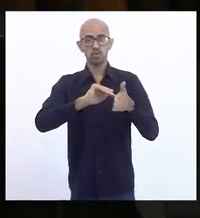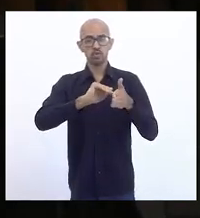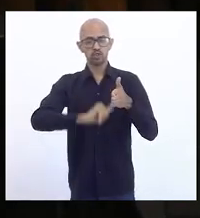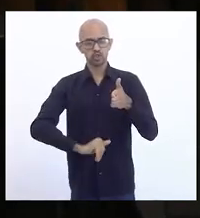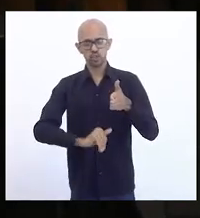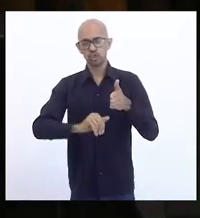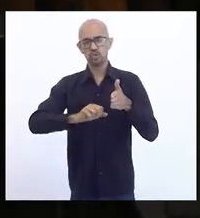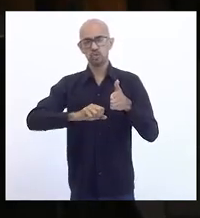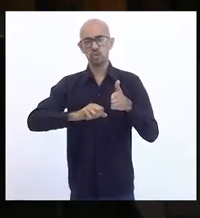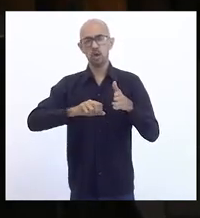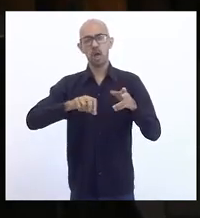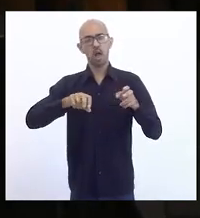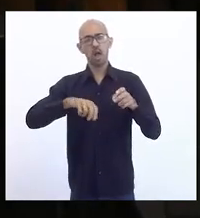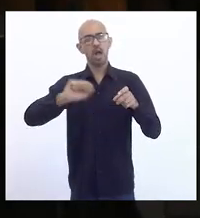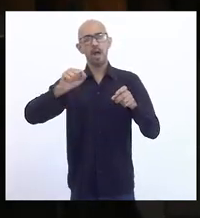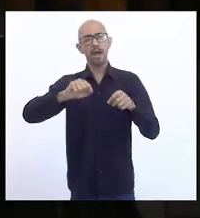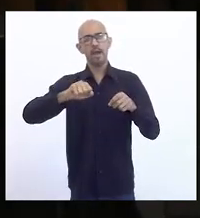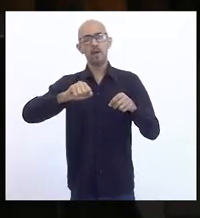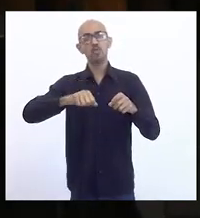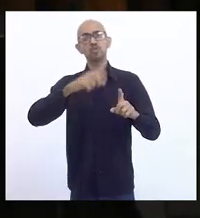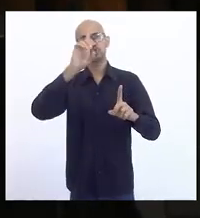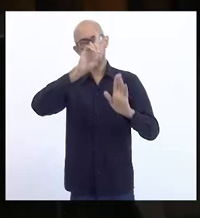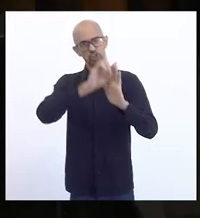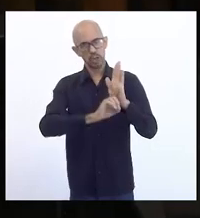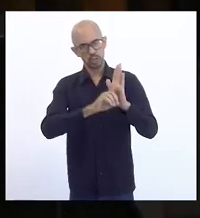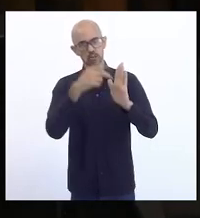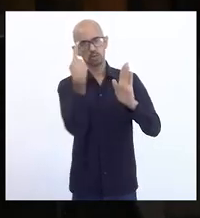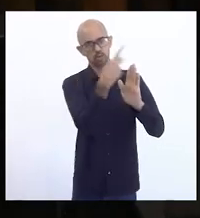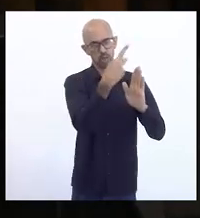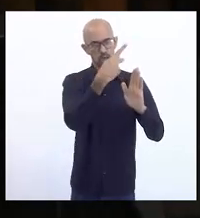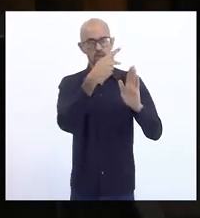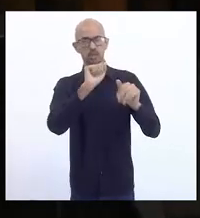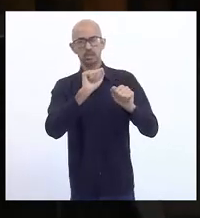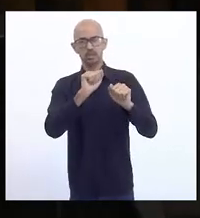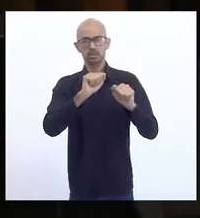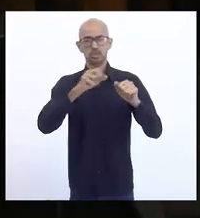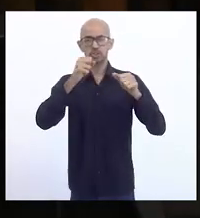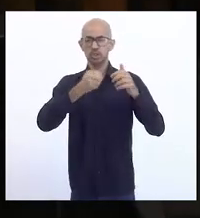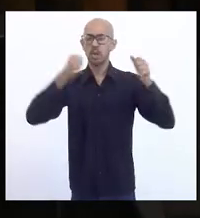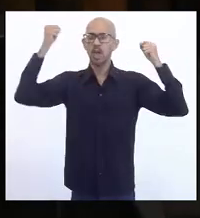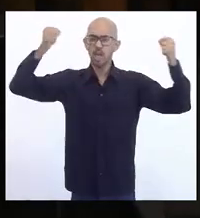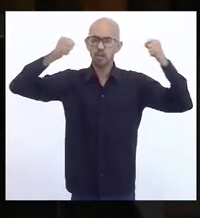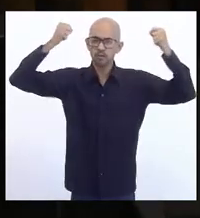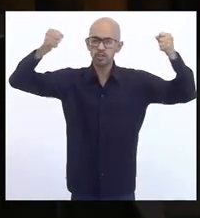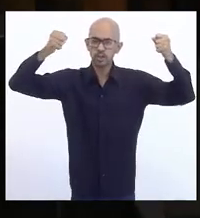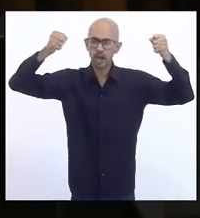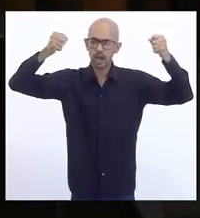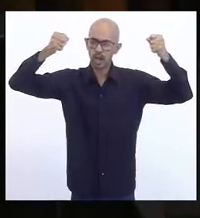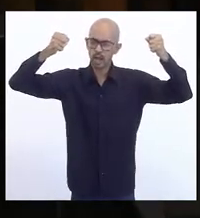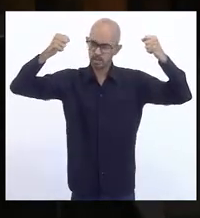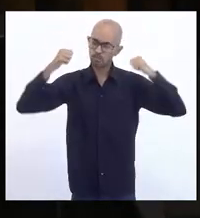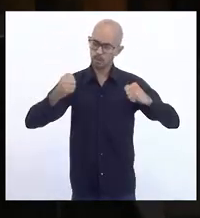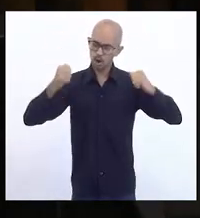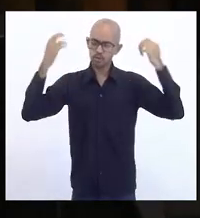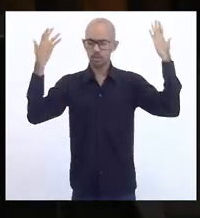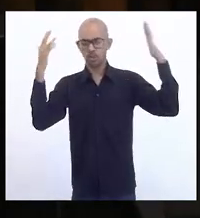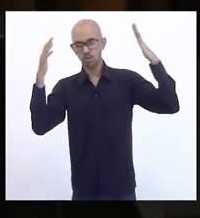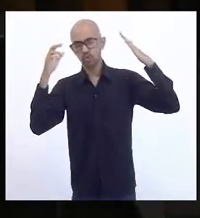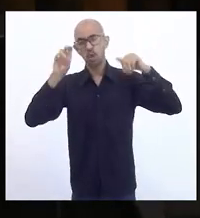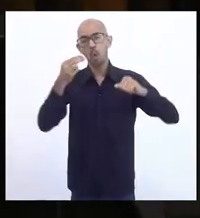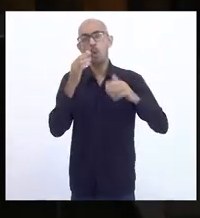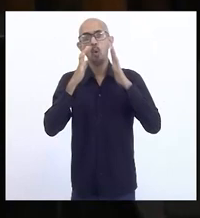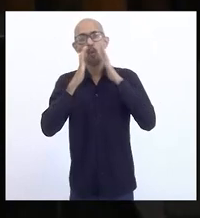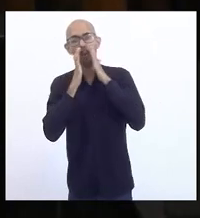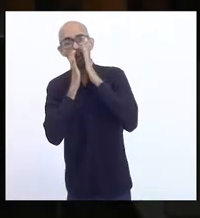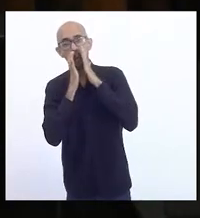reivindicação. Não tiro. E têm eles o direito de aplaudir e de vaiarem. Não tiro o mérito. Mas